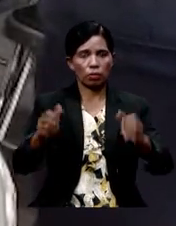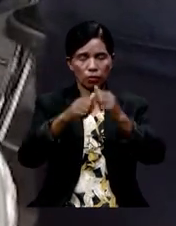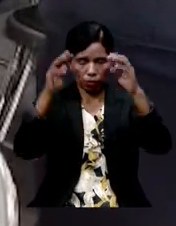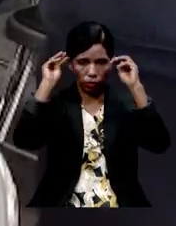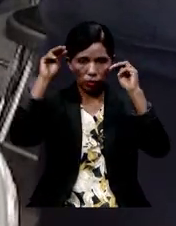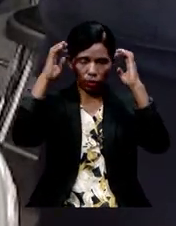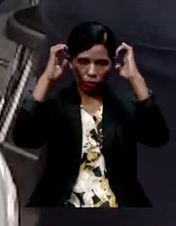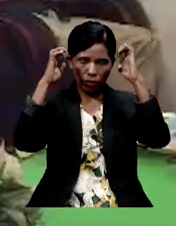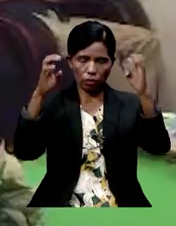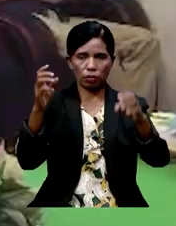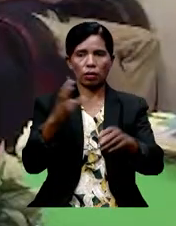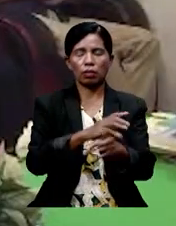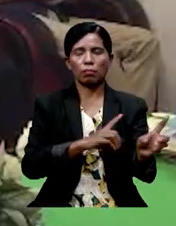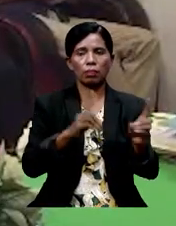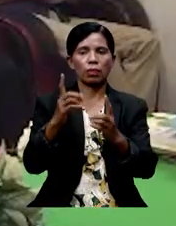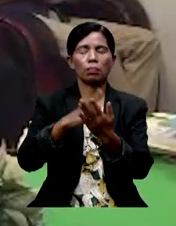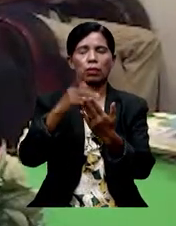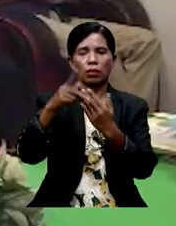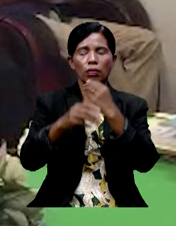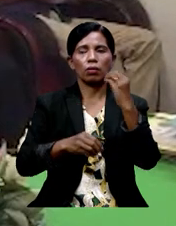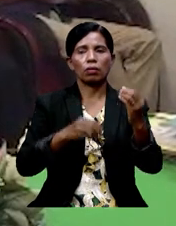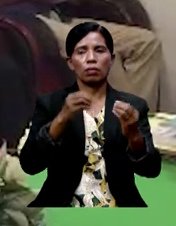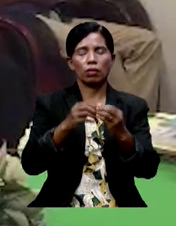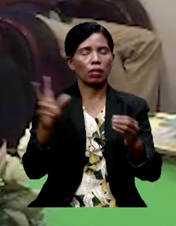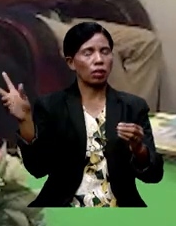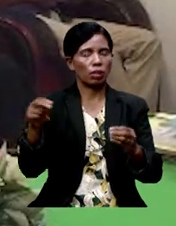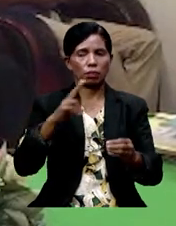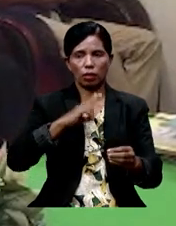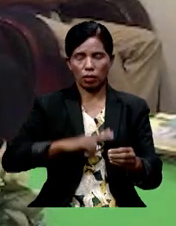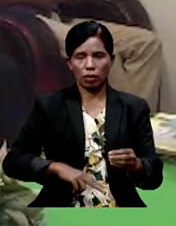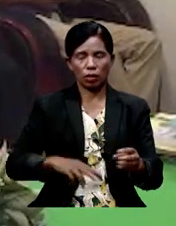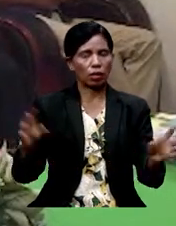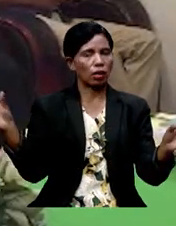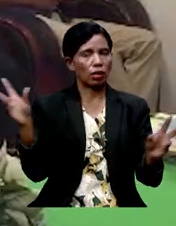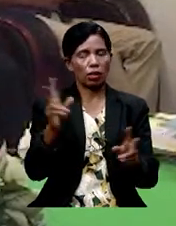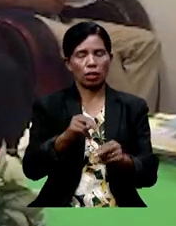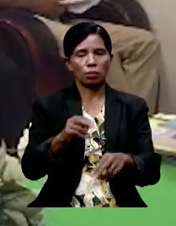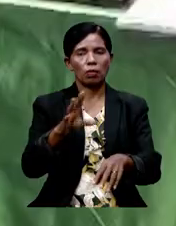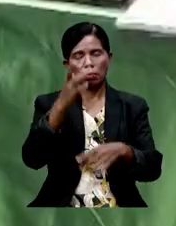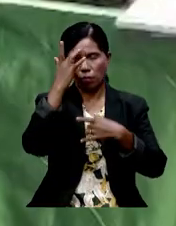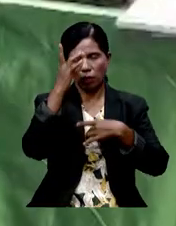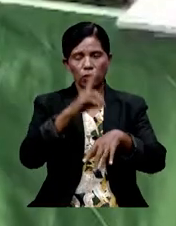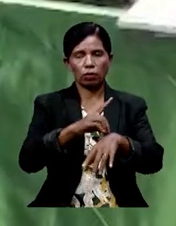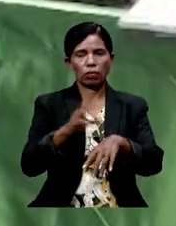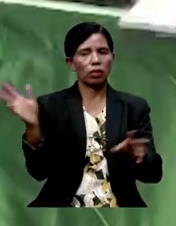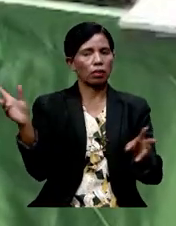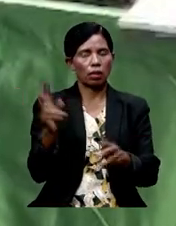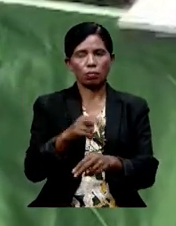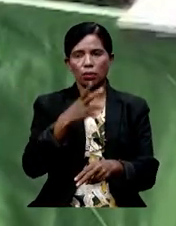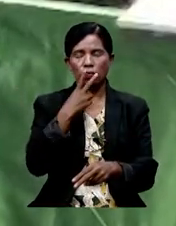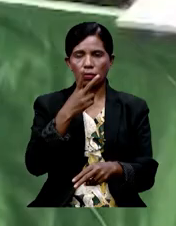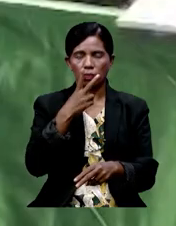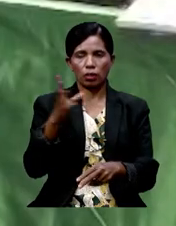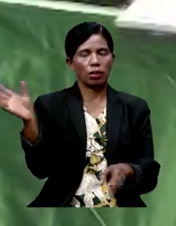idane e âmbito campanha com a ba laiba hamlaha, laiba infecção kulit, laiba fuma, laiba